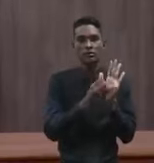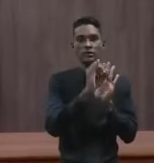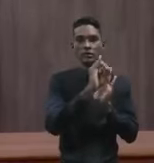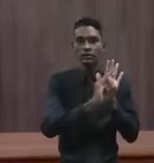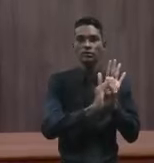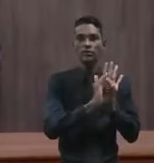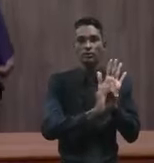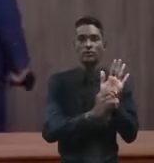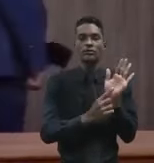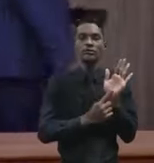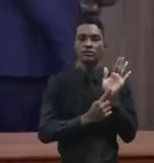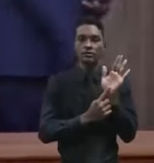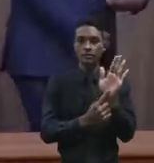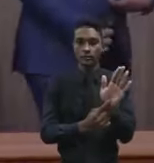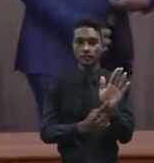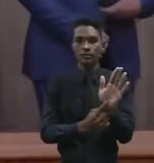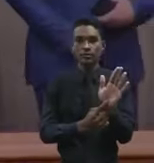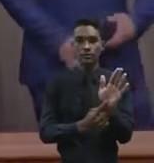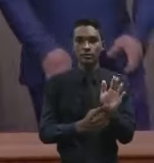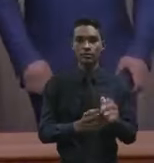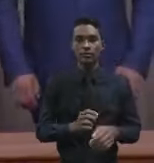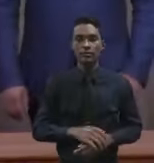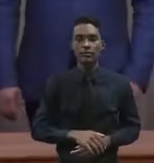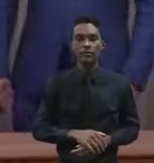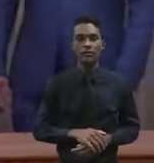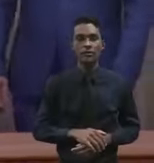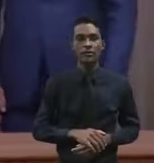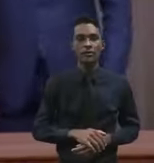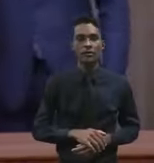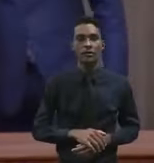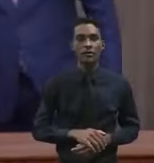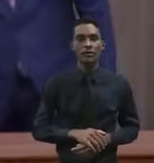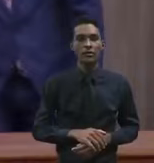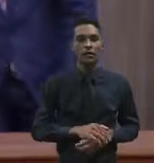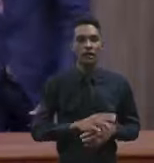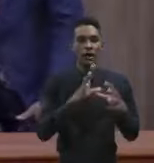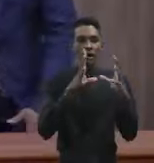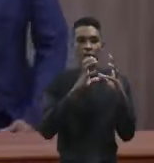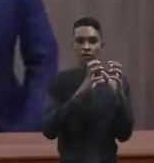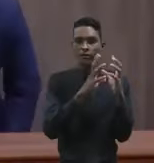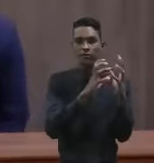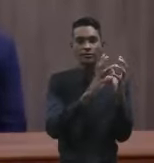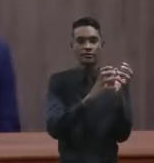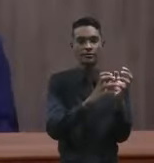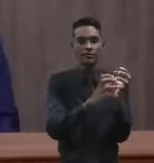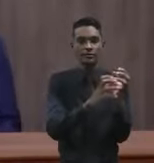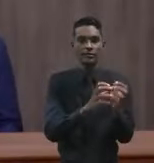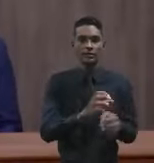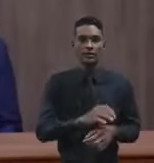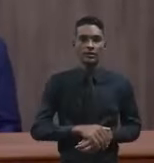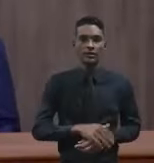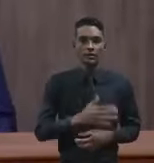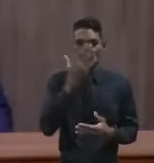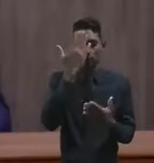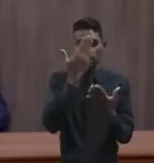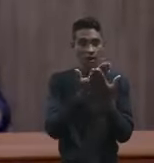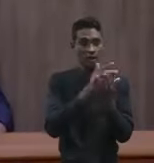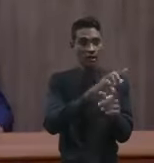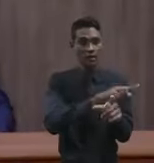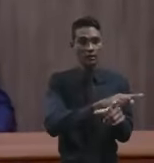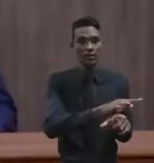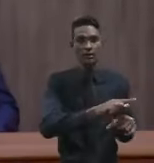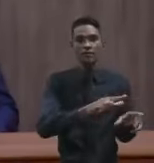bíblico, essa expressão tohu é confusão, é irrealidade, está aí, é vazio,